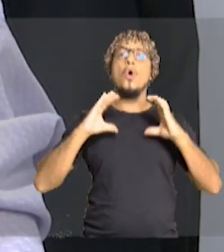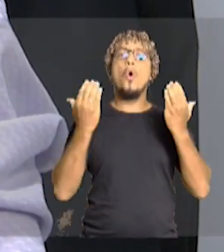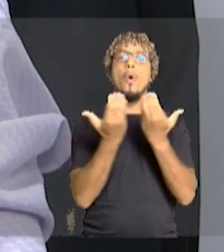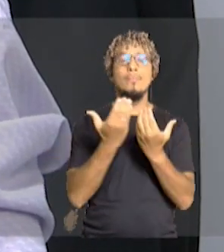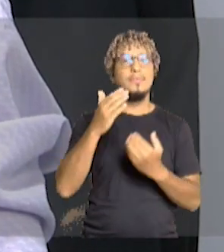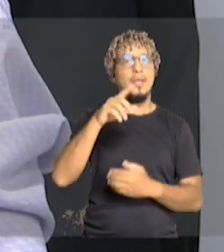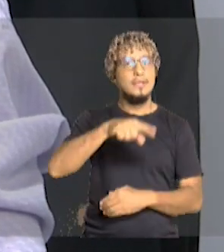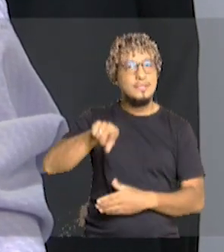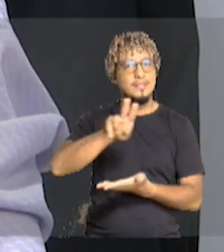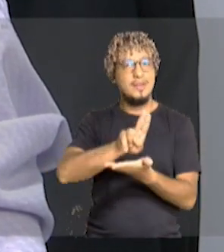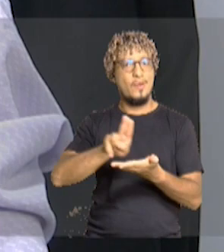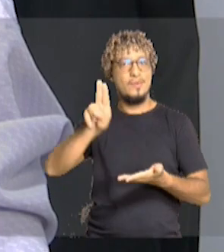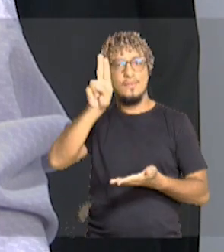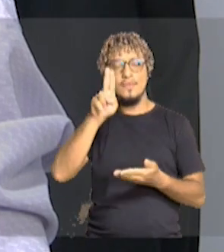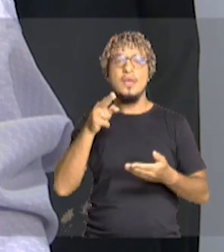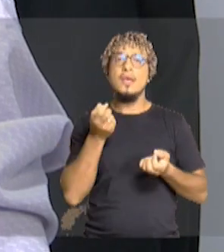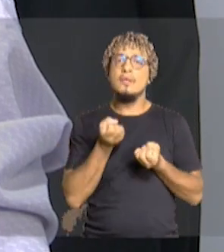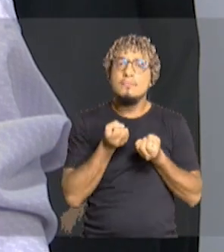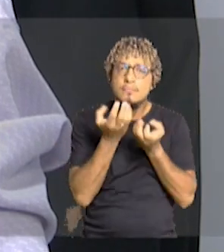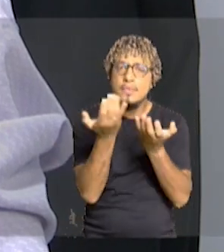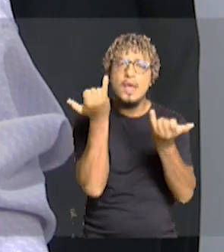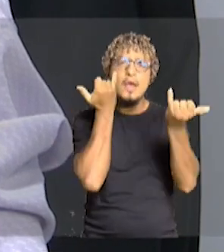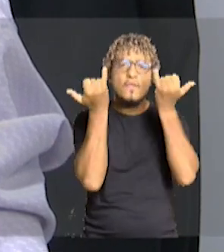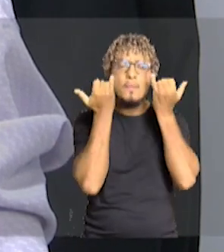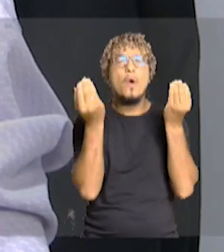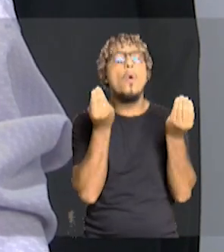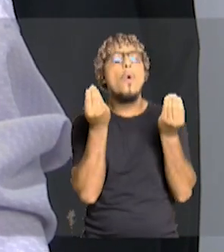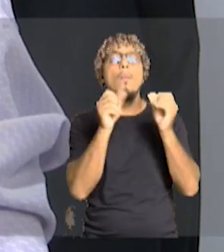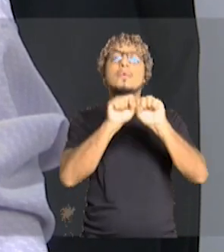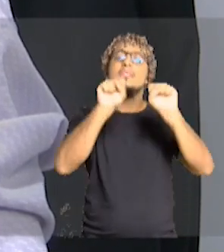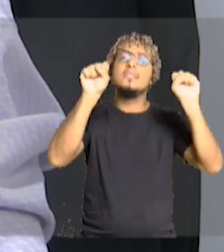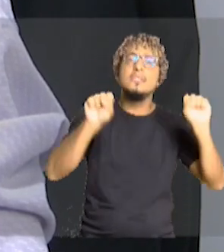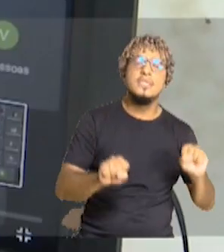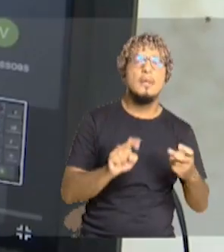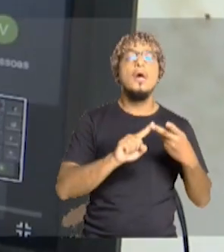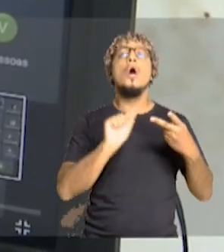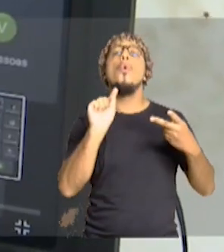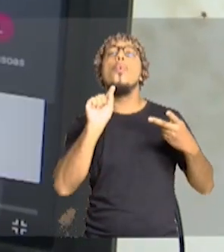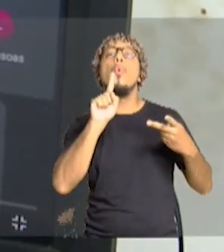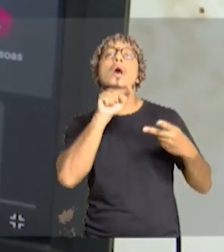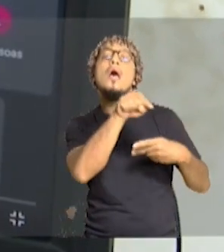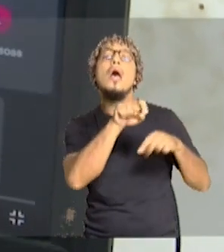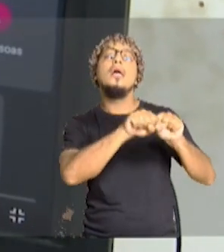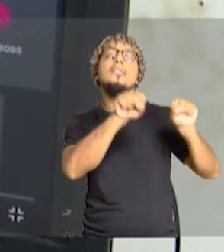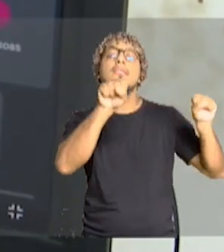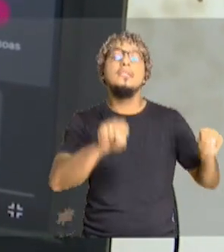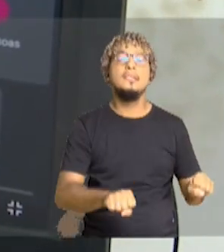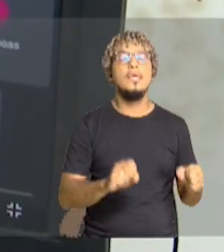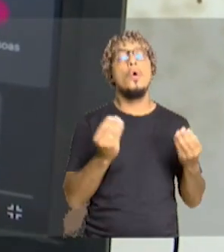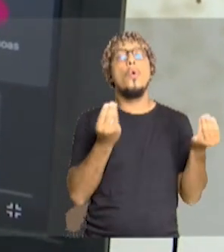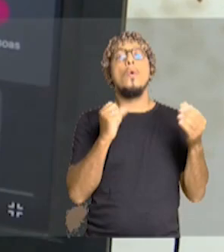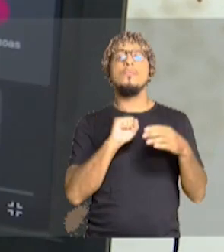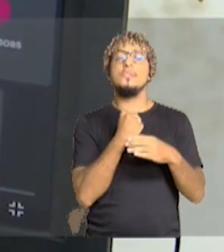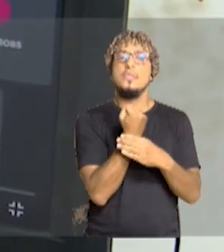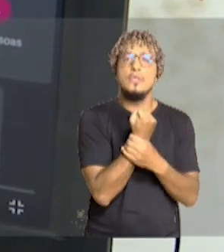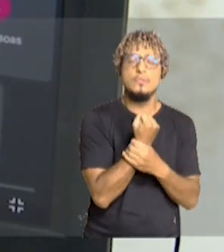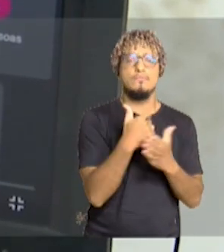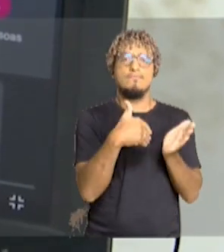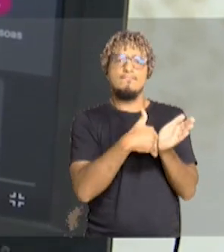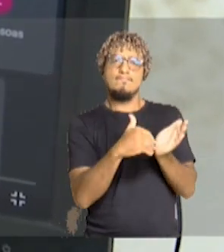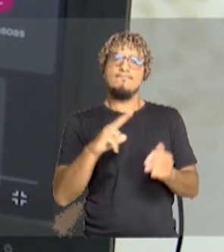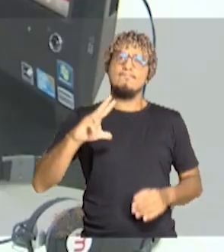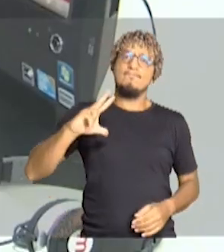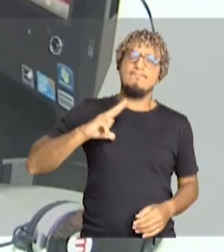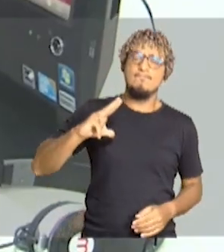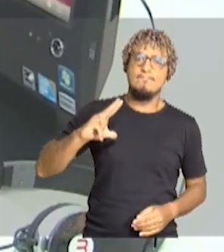todas as informações relacionadas como sistema funciona o que é o sistema seja a parte de segurança confidencialidade